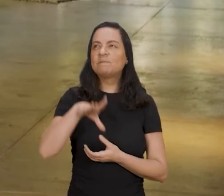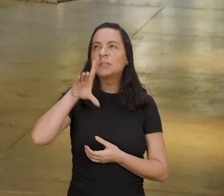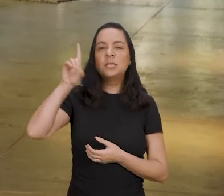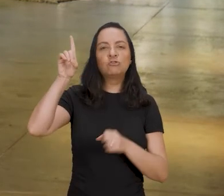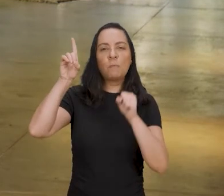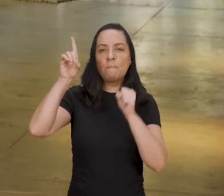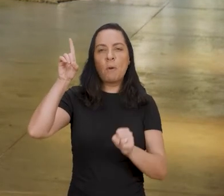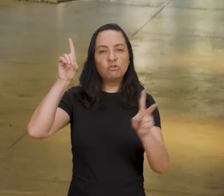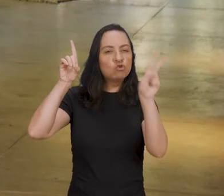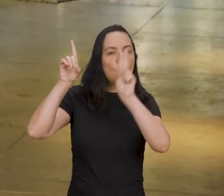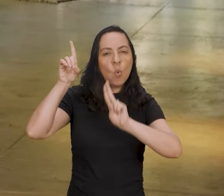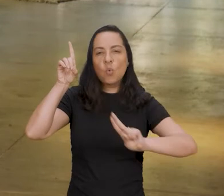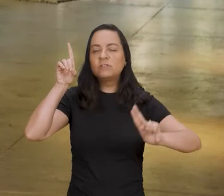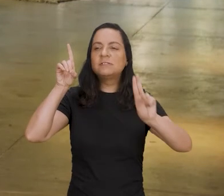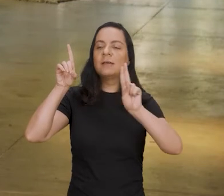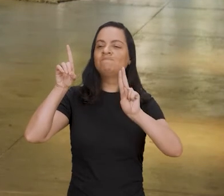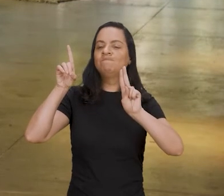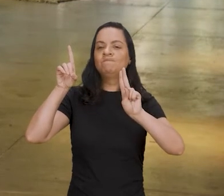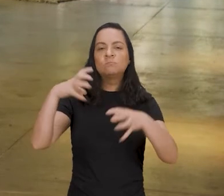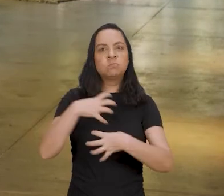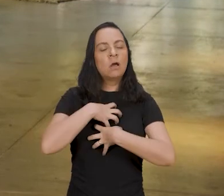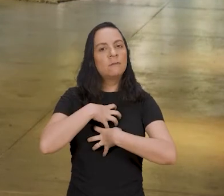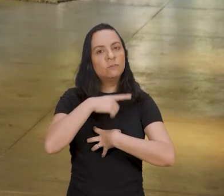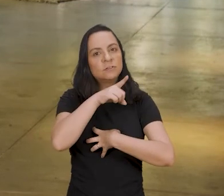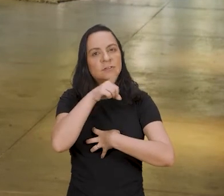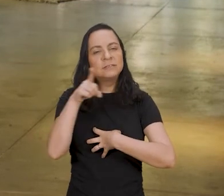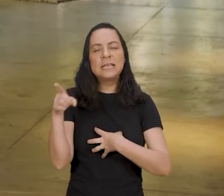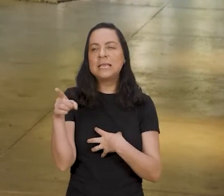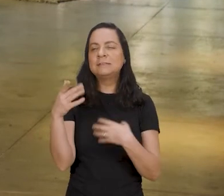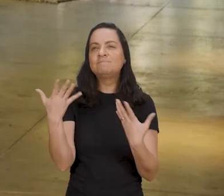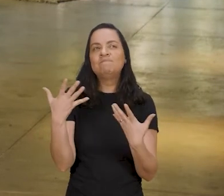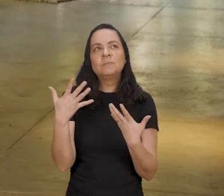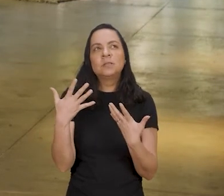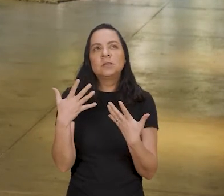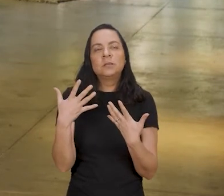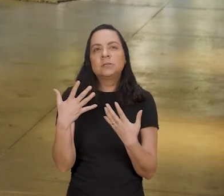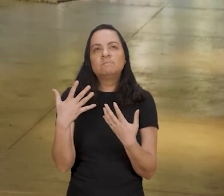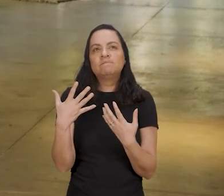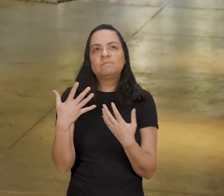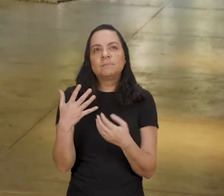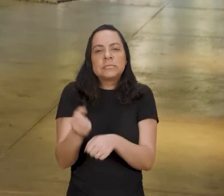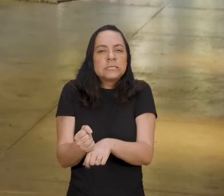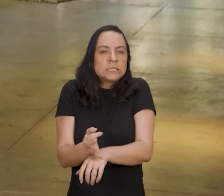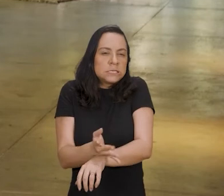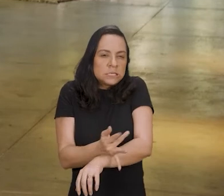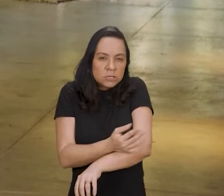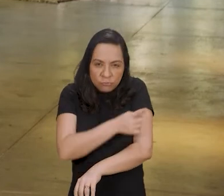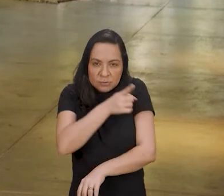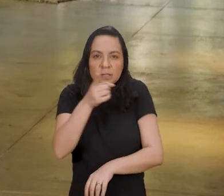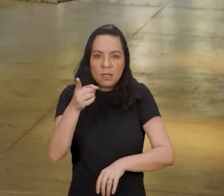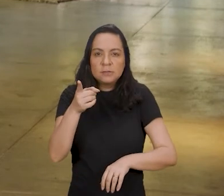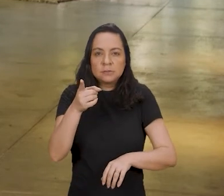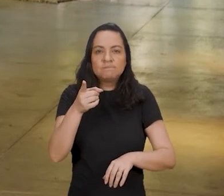Deus pode usar a vulnerabilidade de vocês, a fragilidade de vocês, né, para